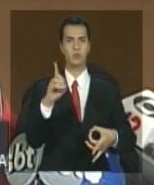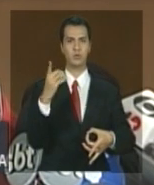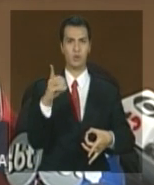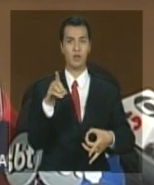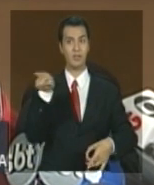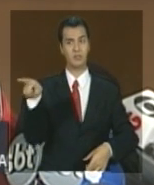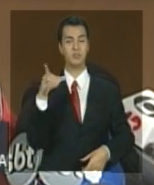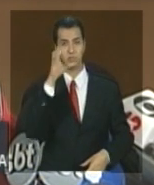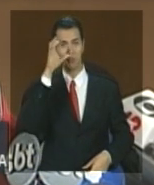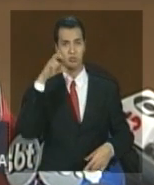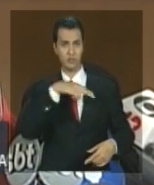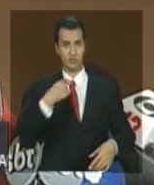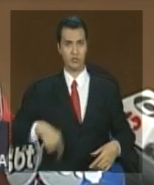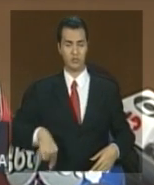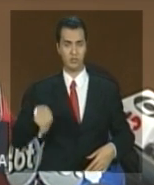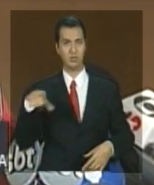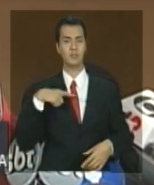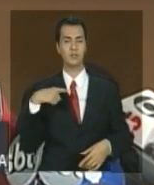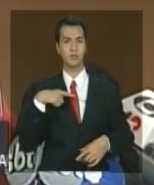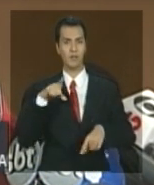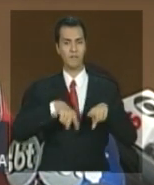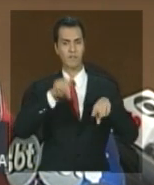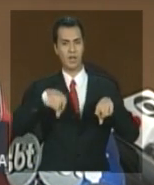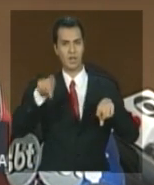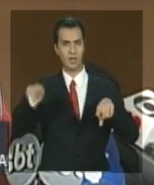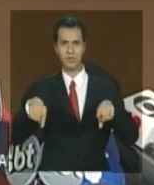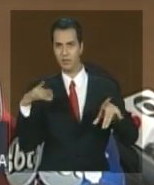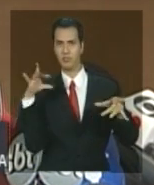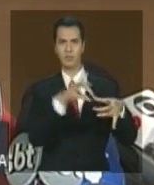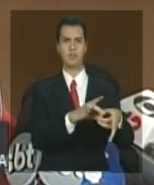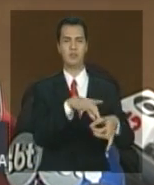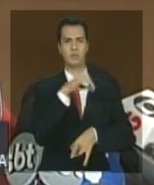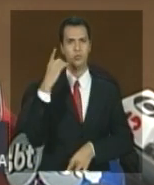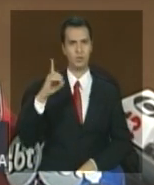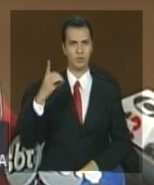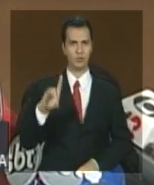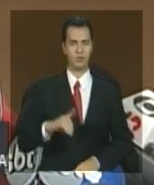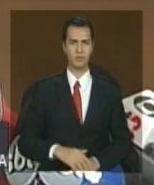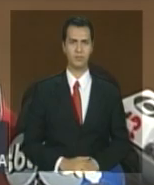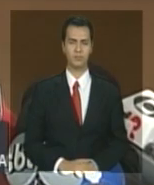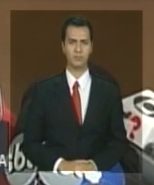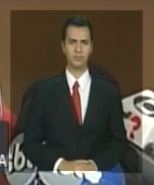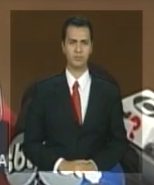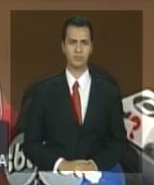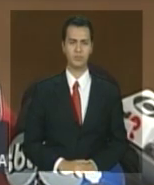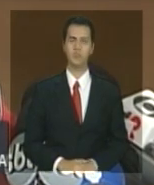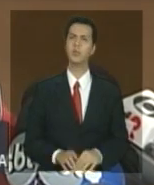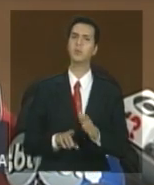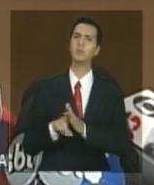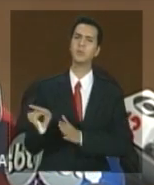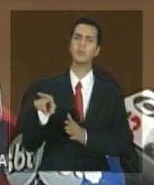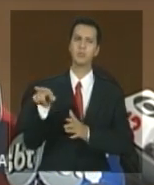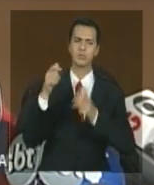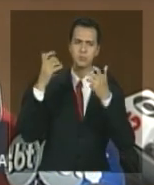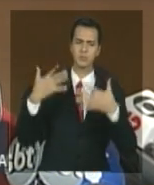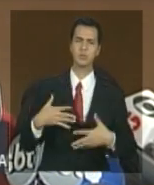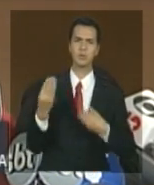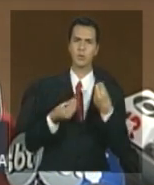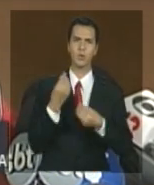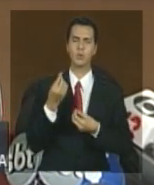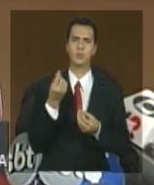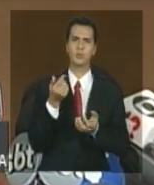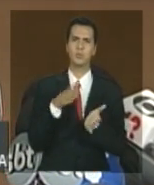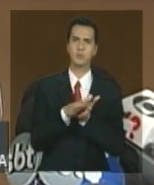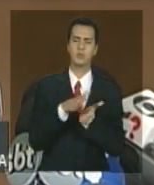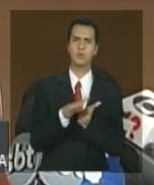quando o dólar varia. Desculpa, presidente, eu não entendi a questão dos Estados Unidos emitir a moeda. Será que a senhora pode me explicar? Mas é